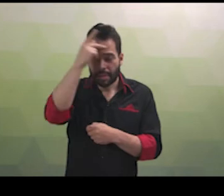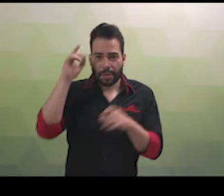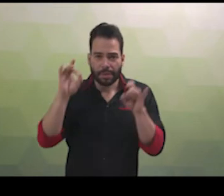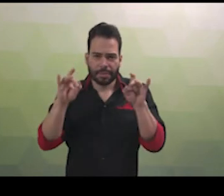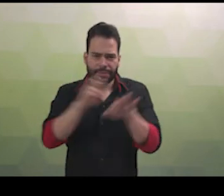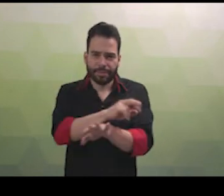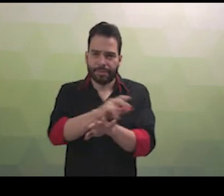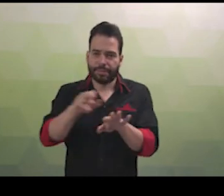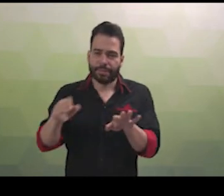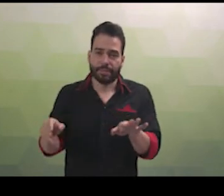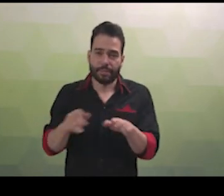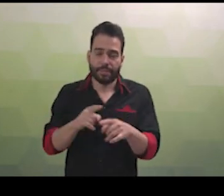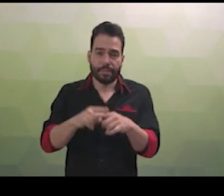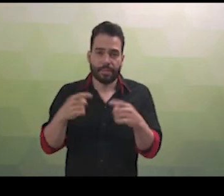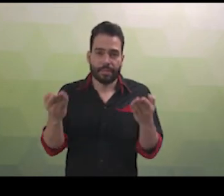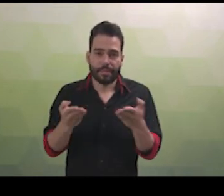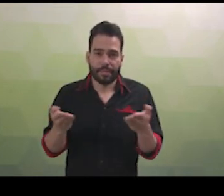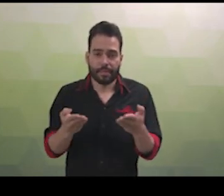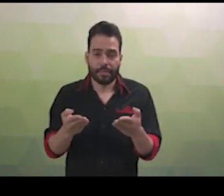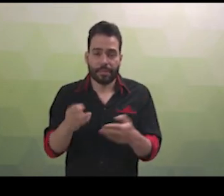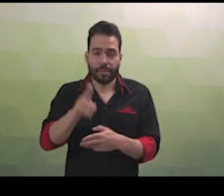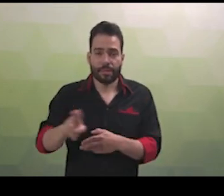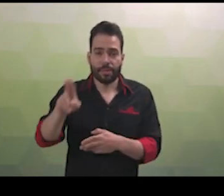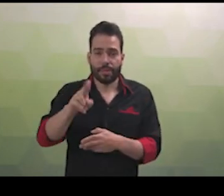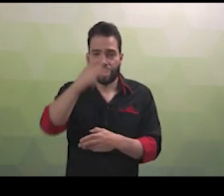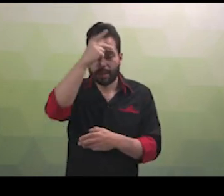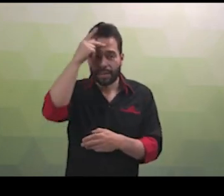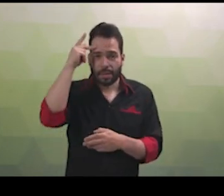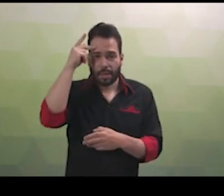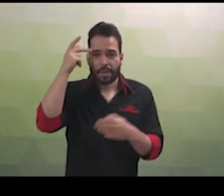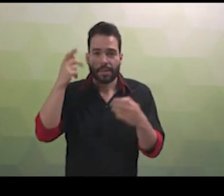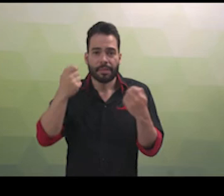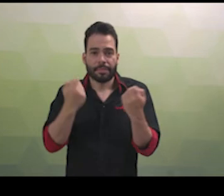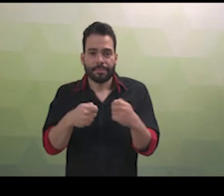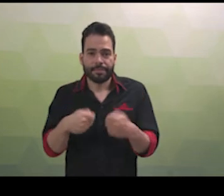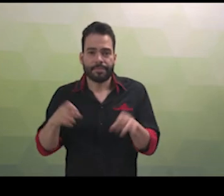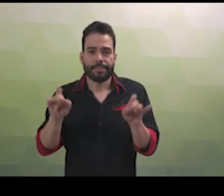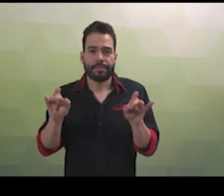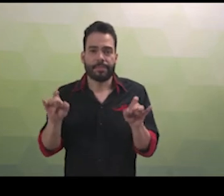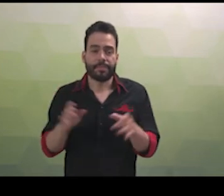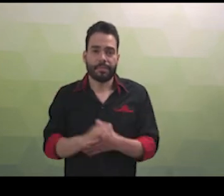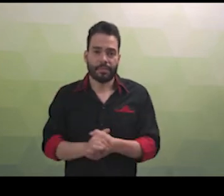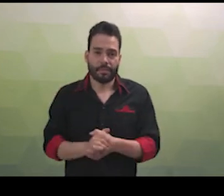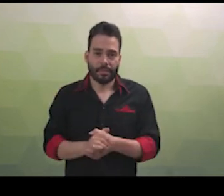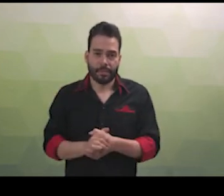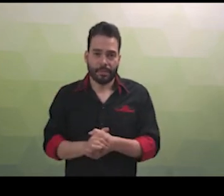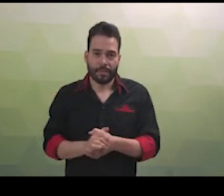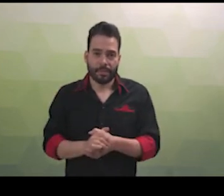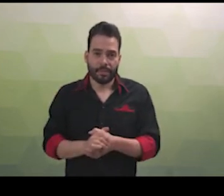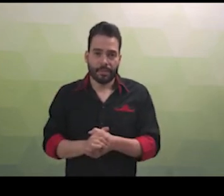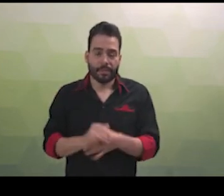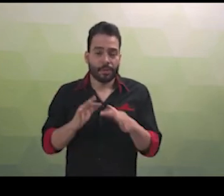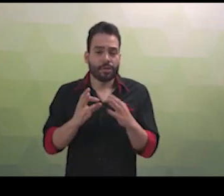pessoas especiais, dentre outros. Mas agora, utilizaremos o termo pessoas com necessidades